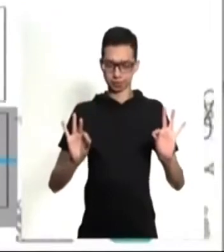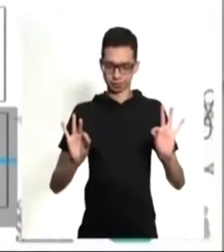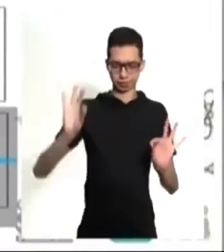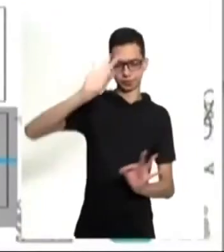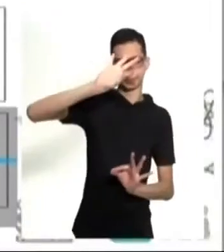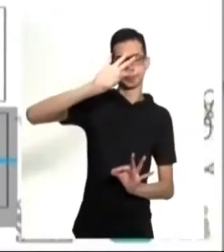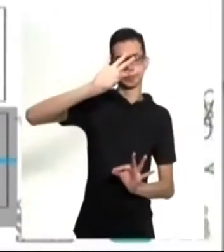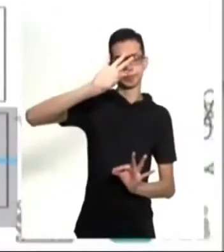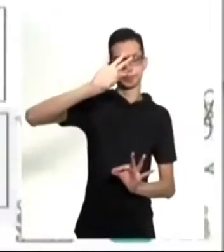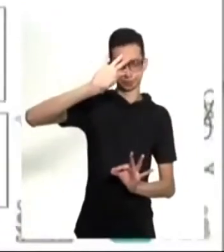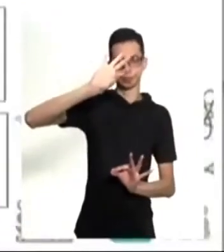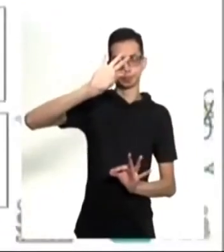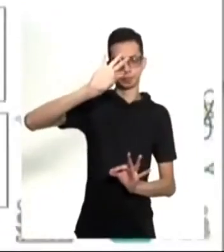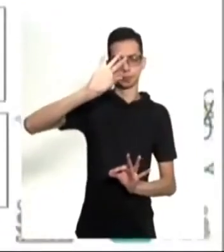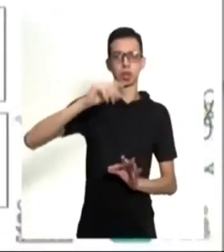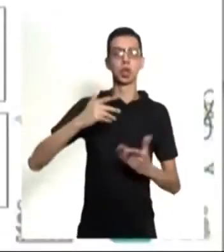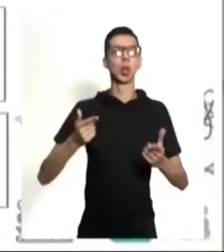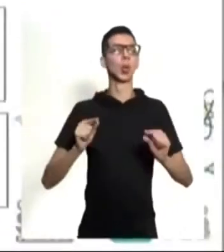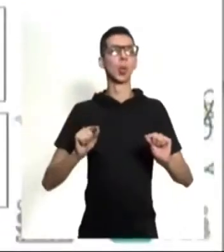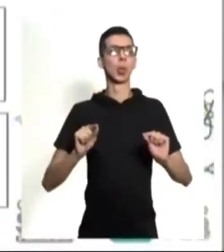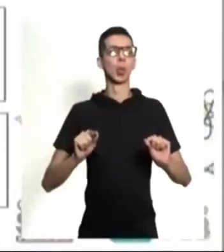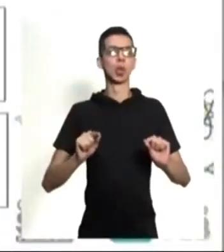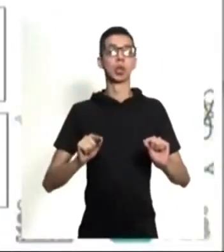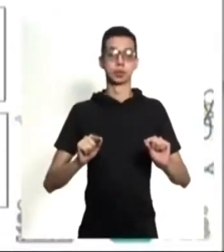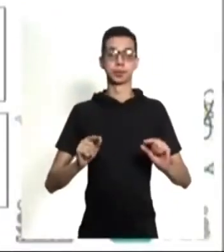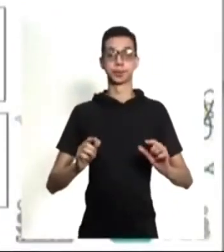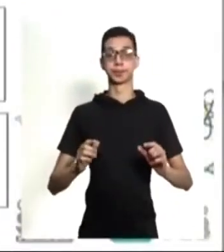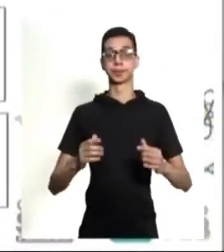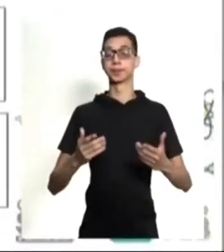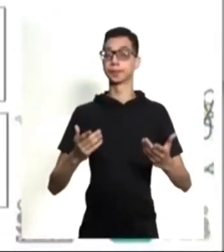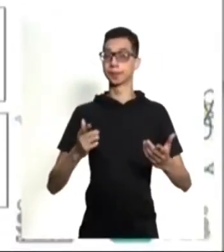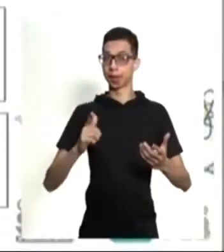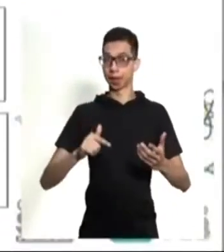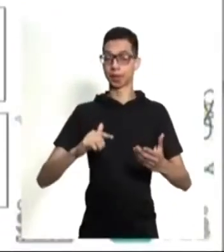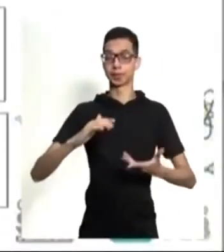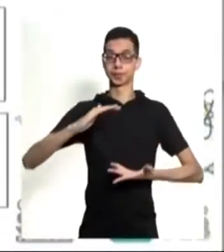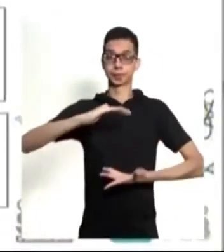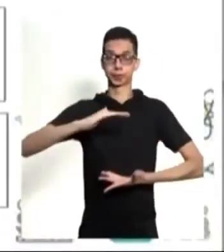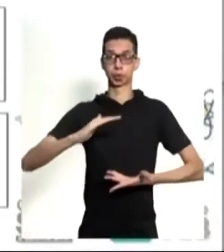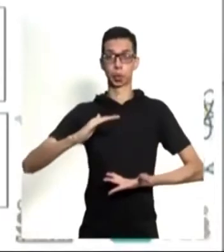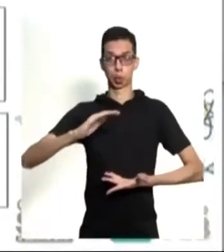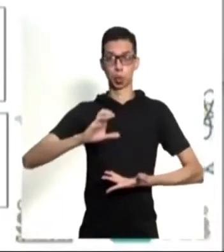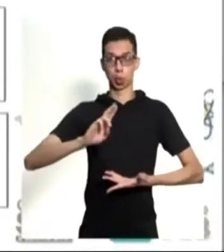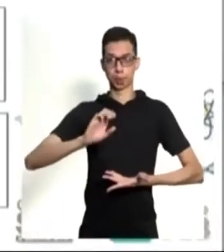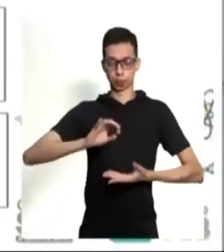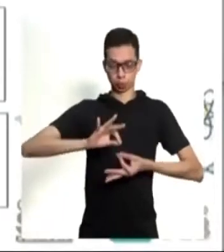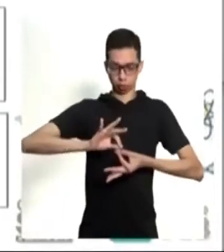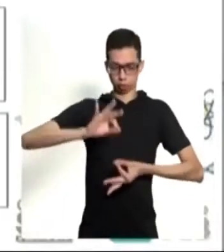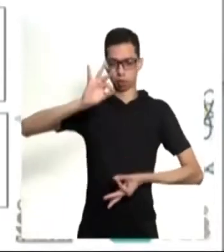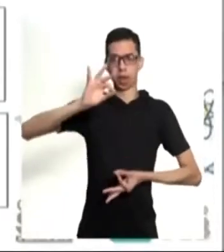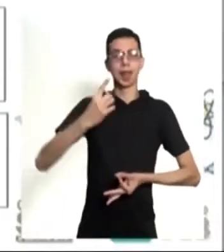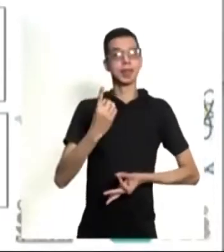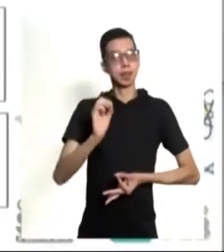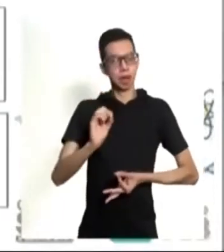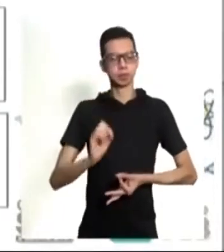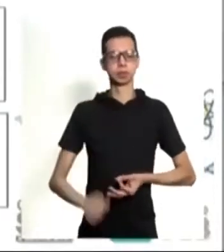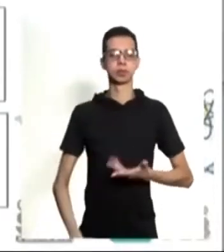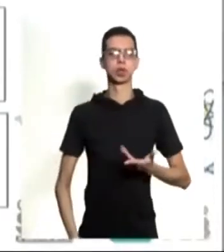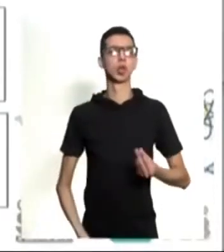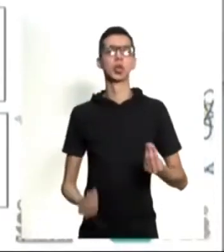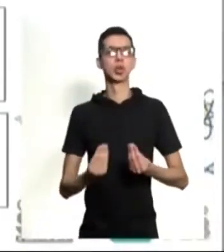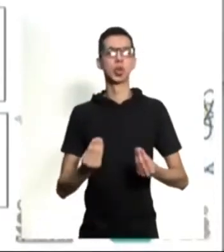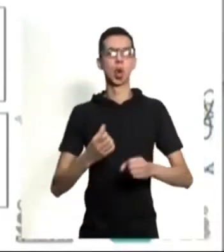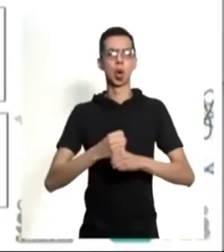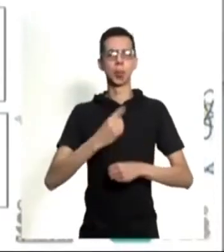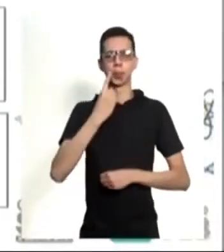o comprimento do cubo, que vale 10. Então, observe aí. Como é que você vai fazer, Fredão, para calcular o volume desse sólido? Vamos